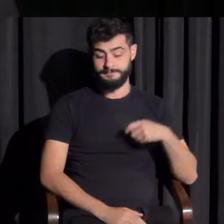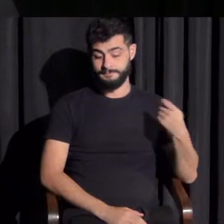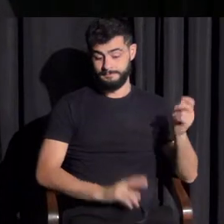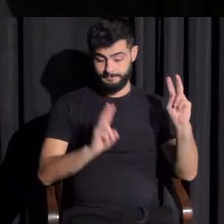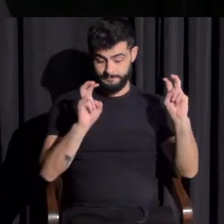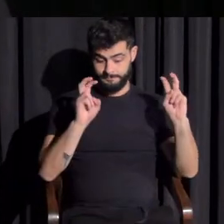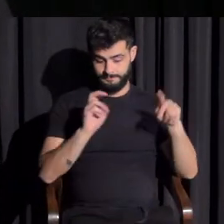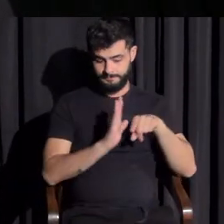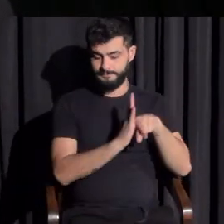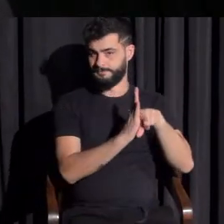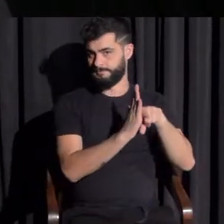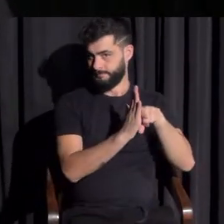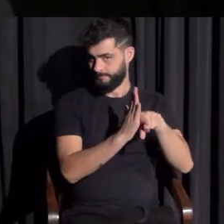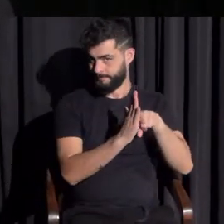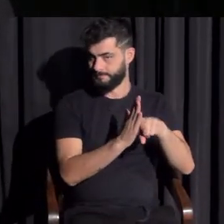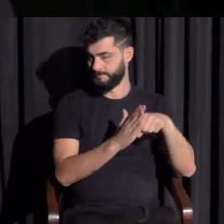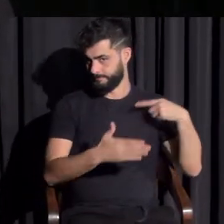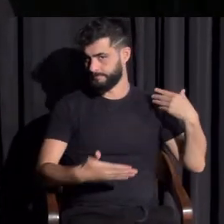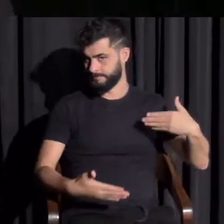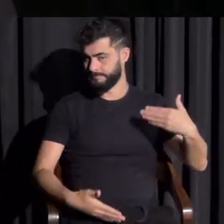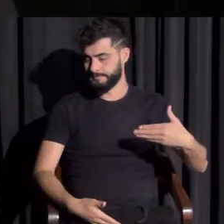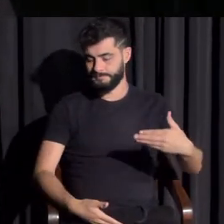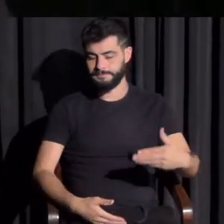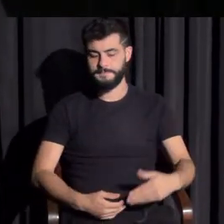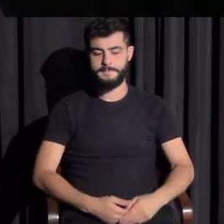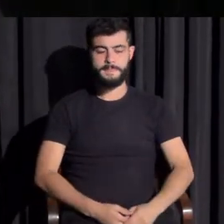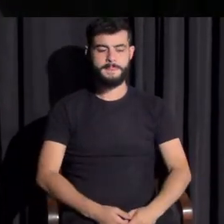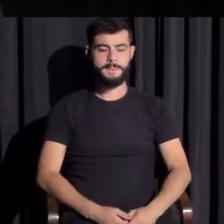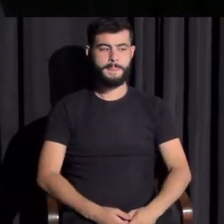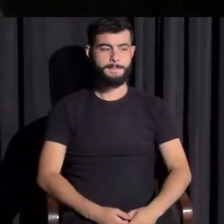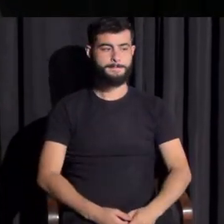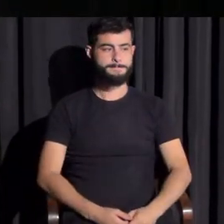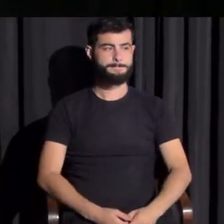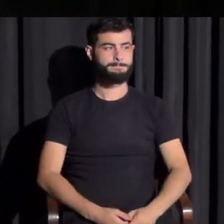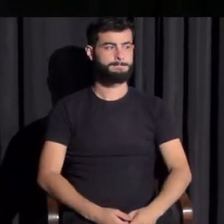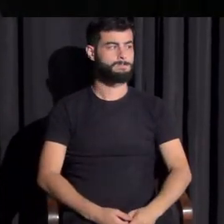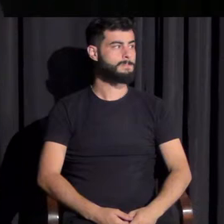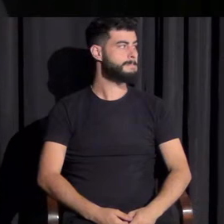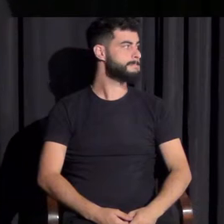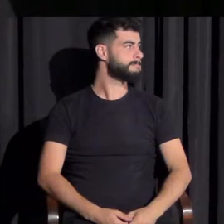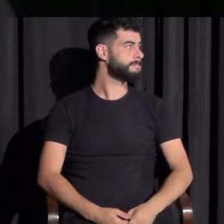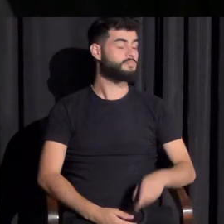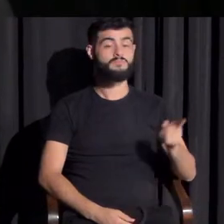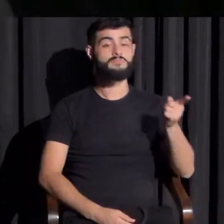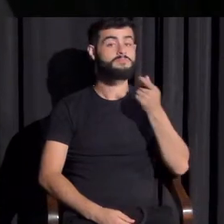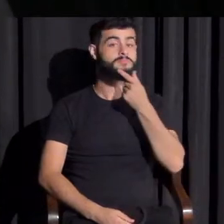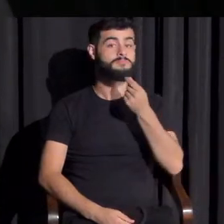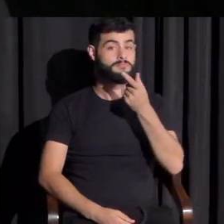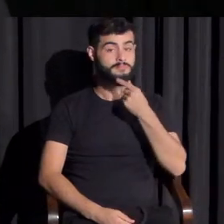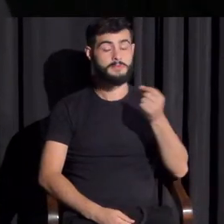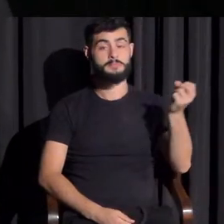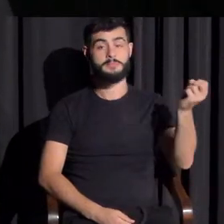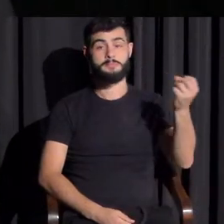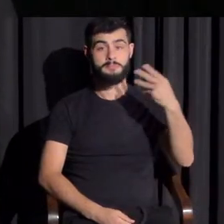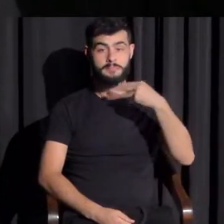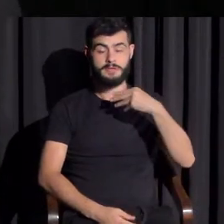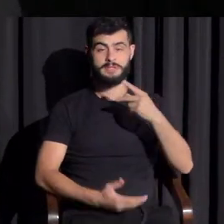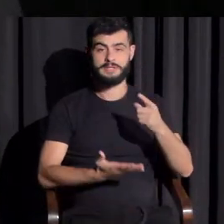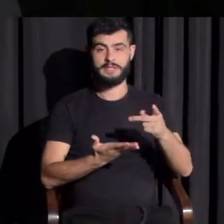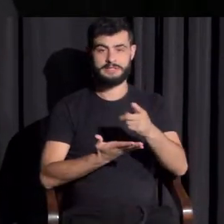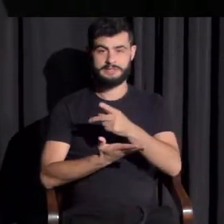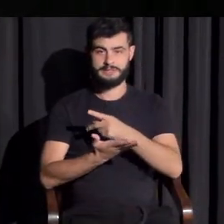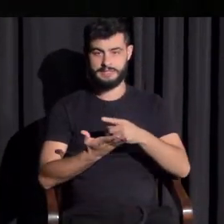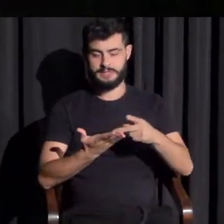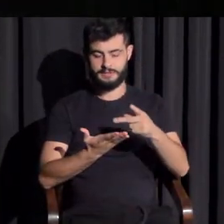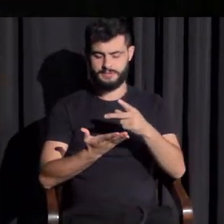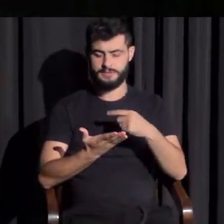com a pesquisa que a gente vem realizando, quando esse rapaz, o Esdras, me manda esse monte de desenhos, eu falo, nossa